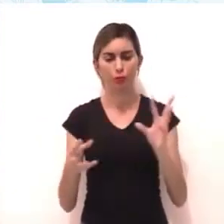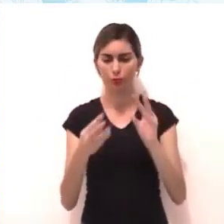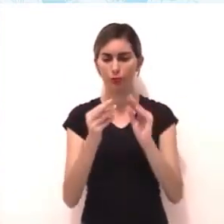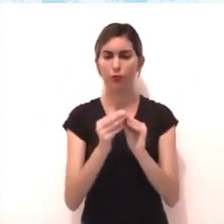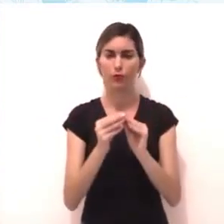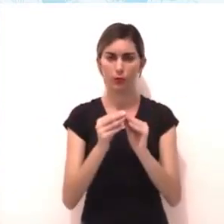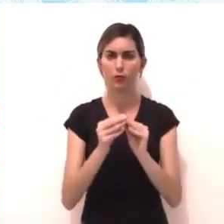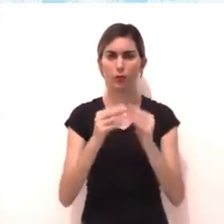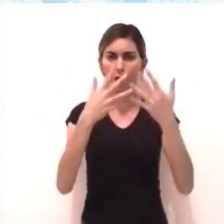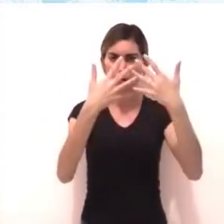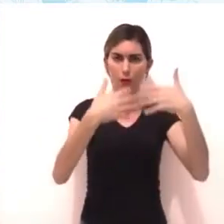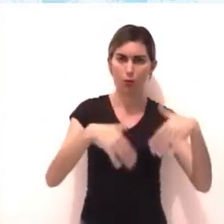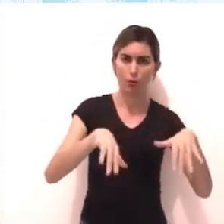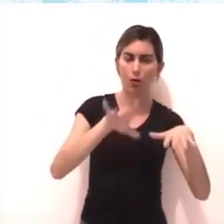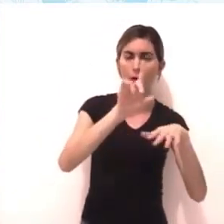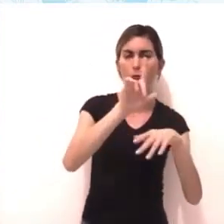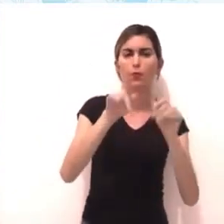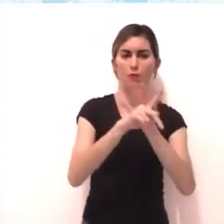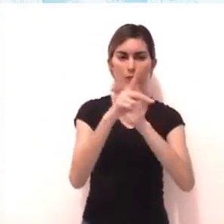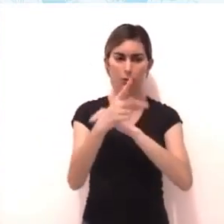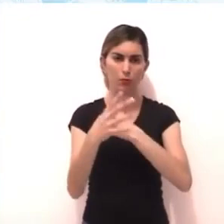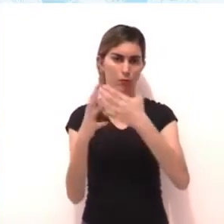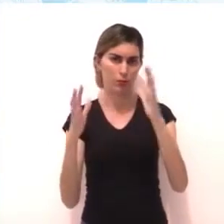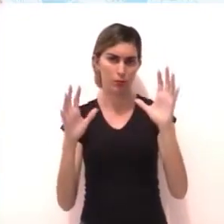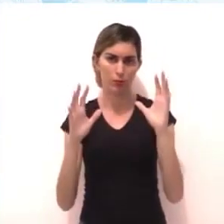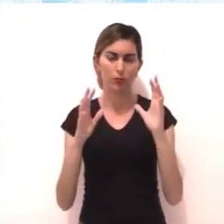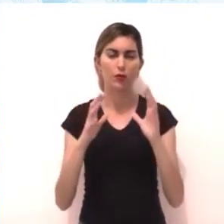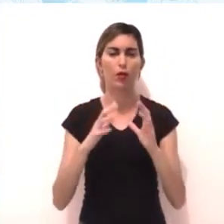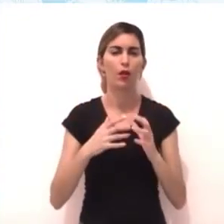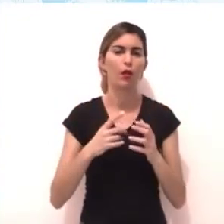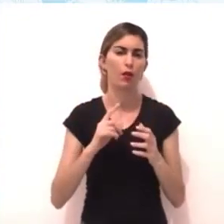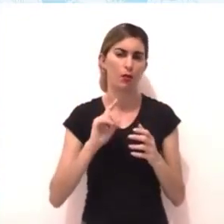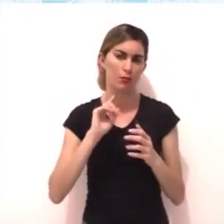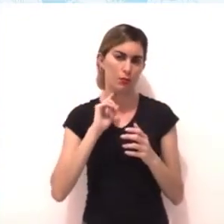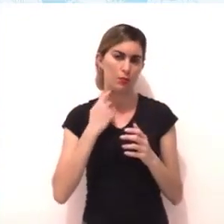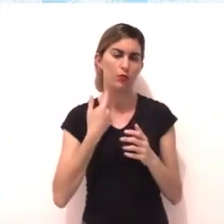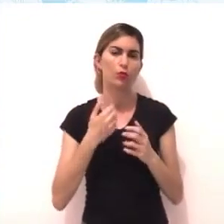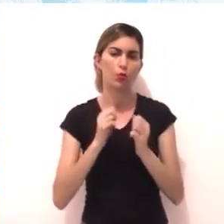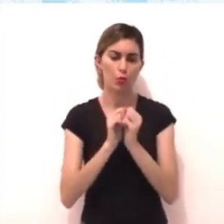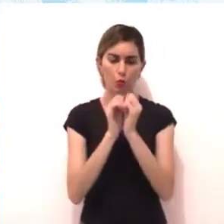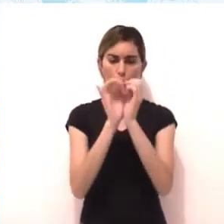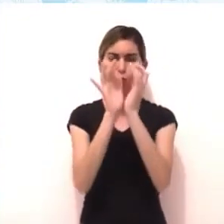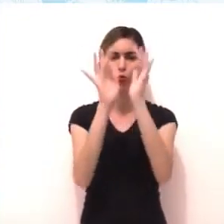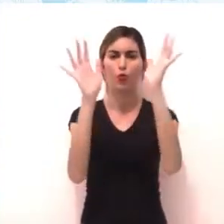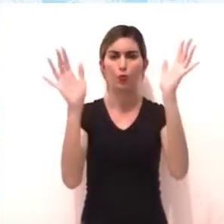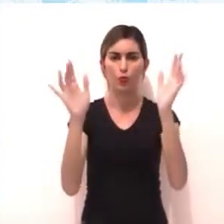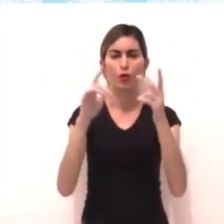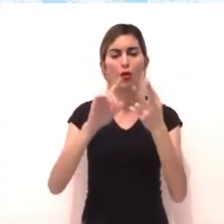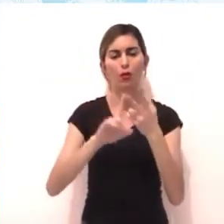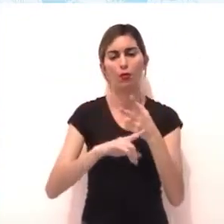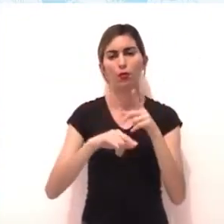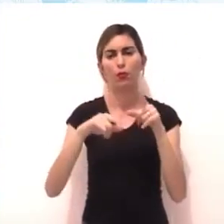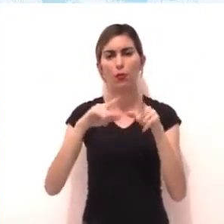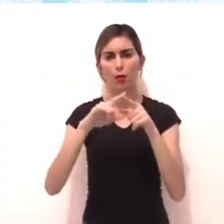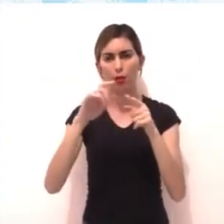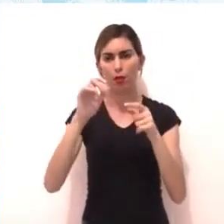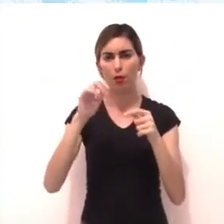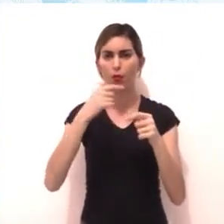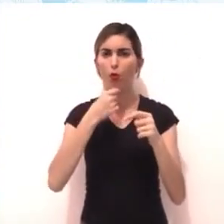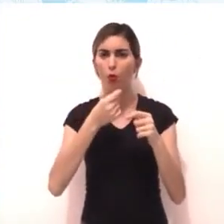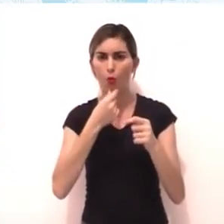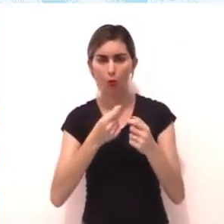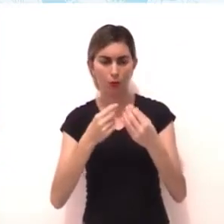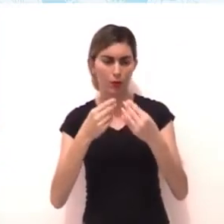as fontes naturais de poluentes, como por exemplo o vulcão, e as fontes